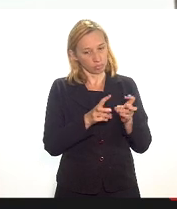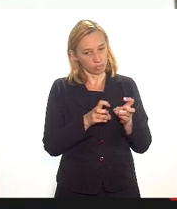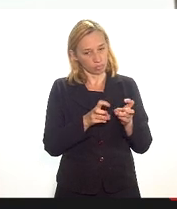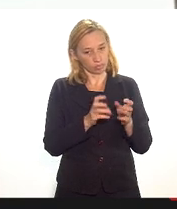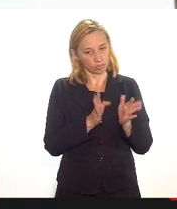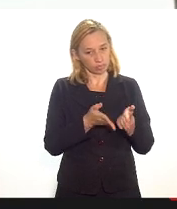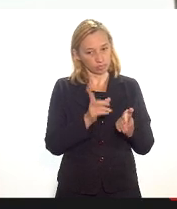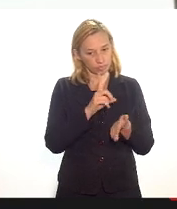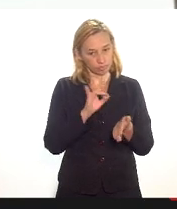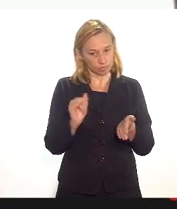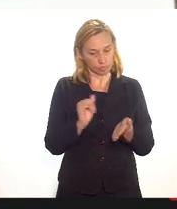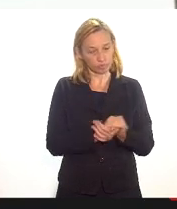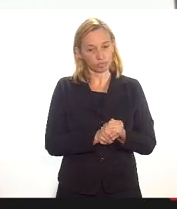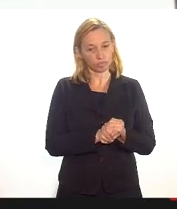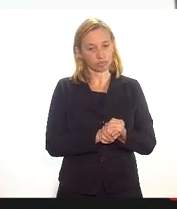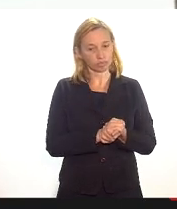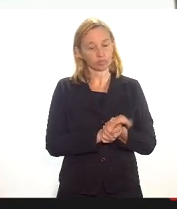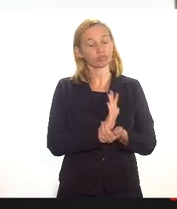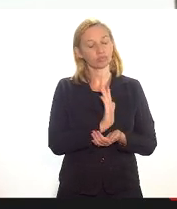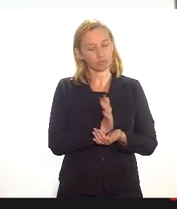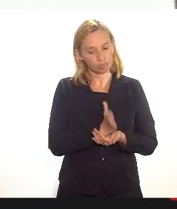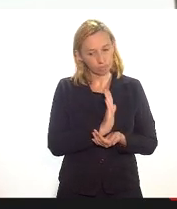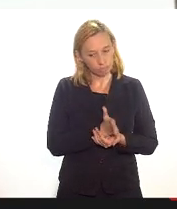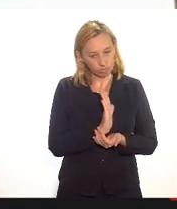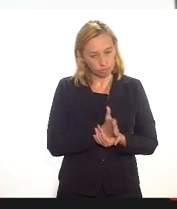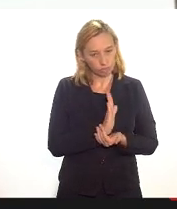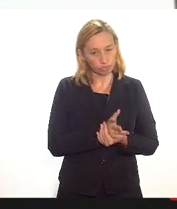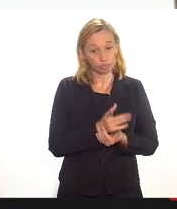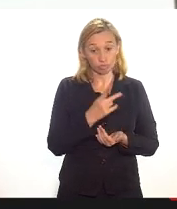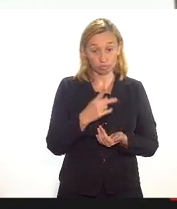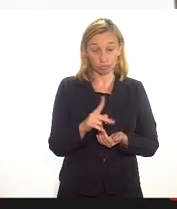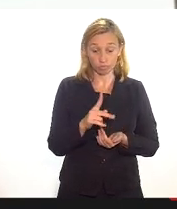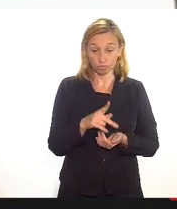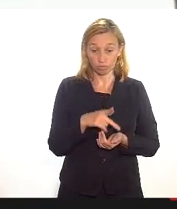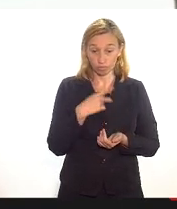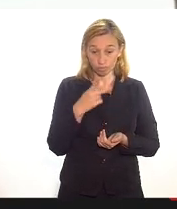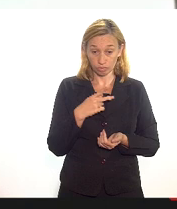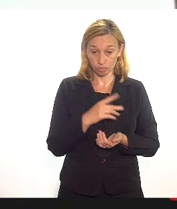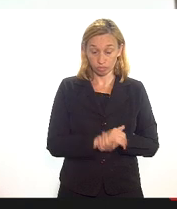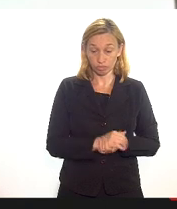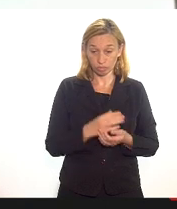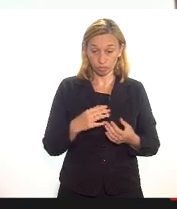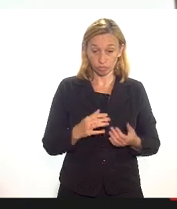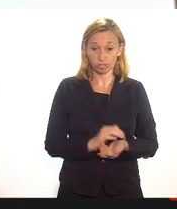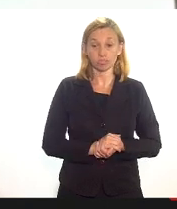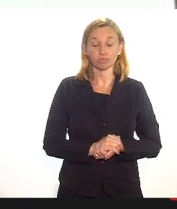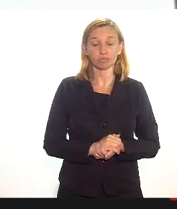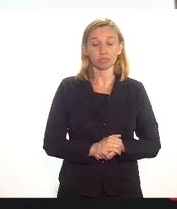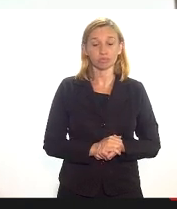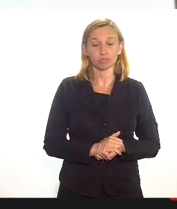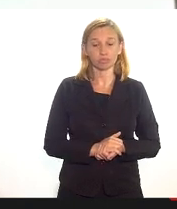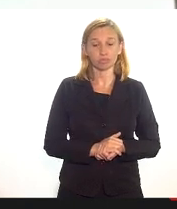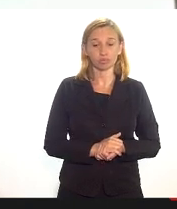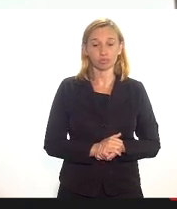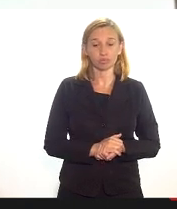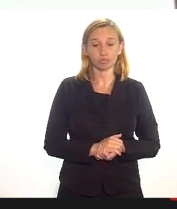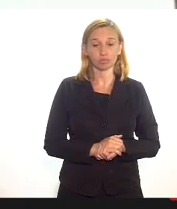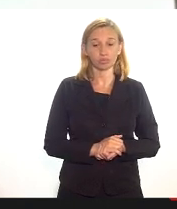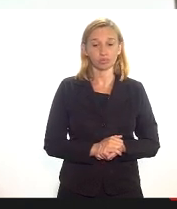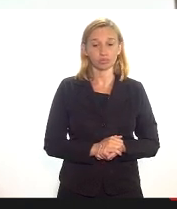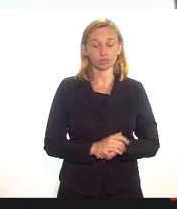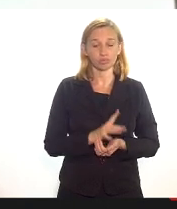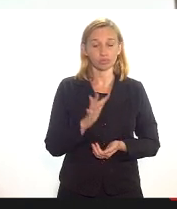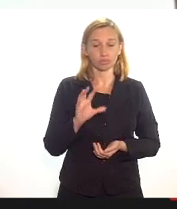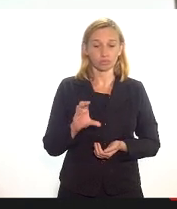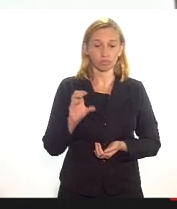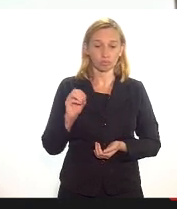de hoje, já coerente com a sua exposição pretérita, que o